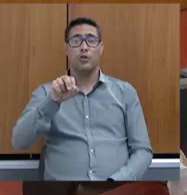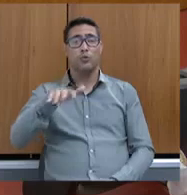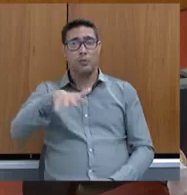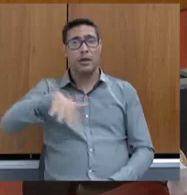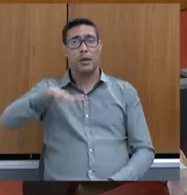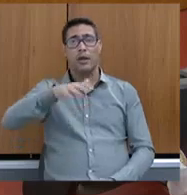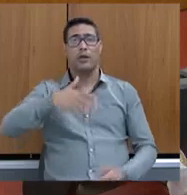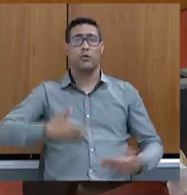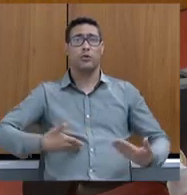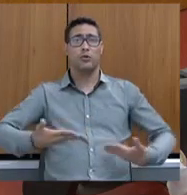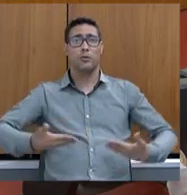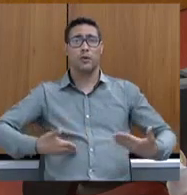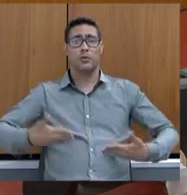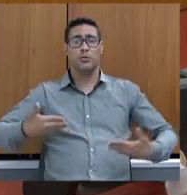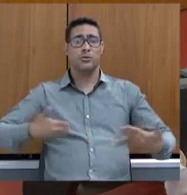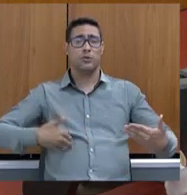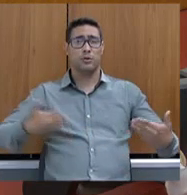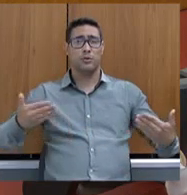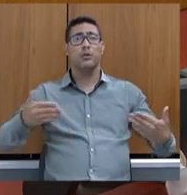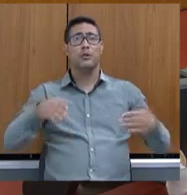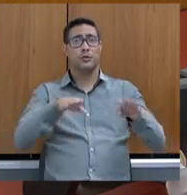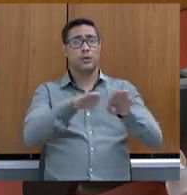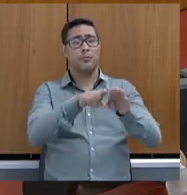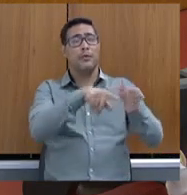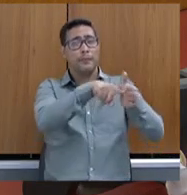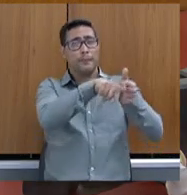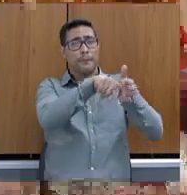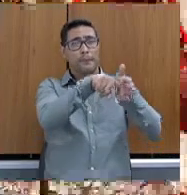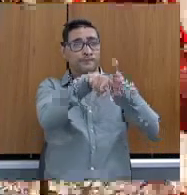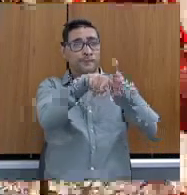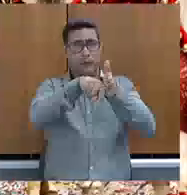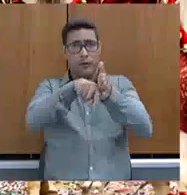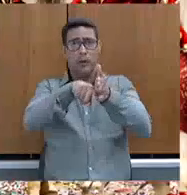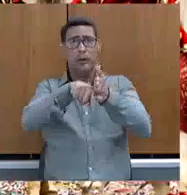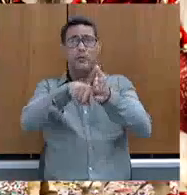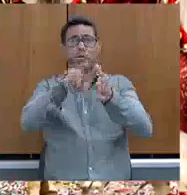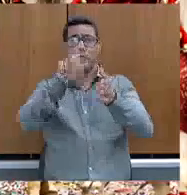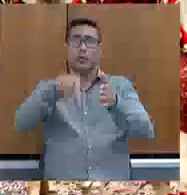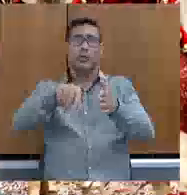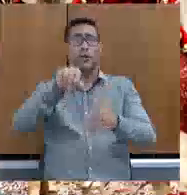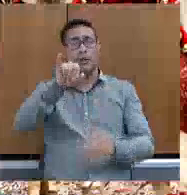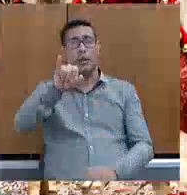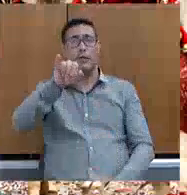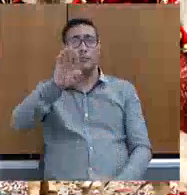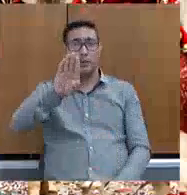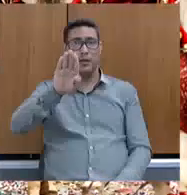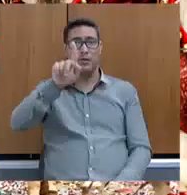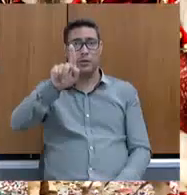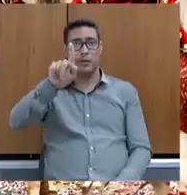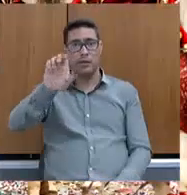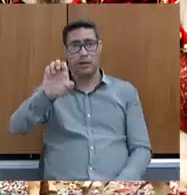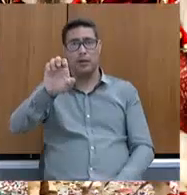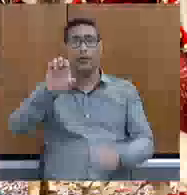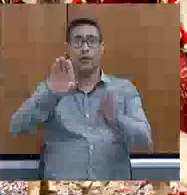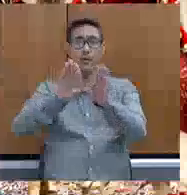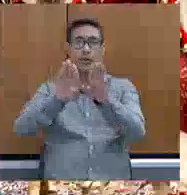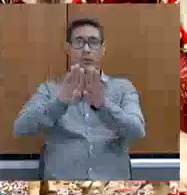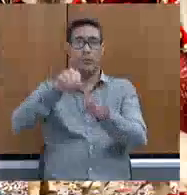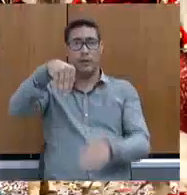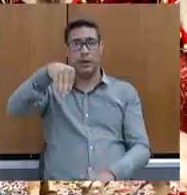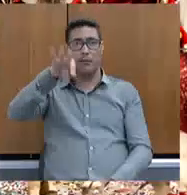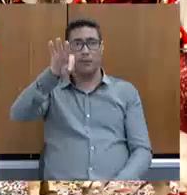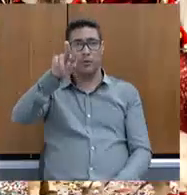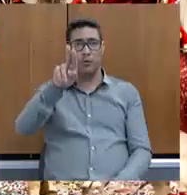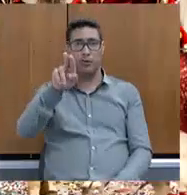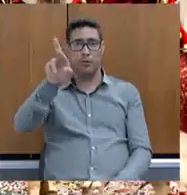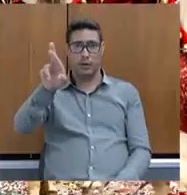mais procurado do mercado doméstico pesquisa o Instituto Brasileiro de geografia estatístico IBGE juntamente com o Ministério do Turismo